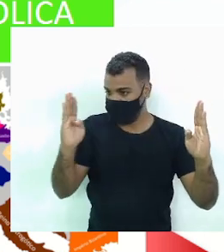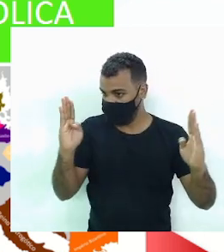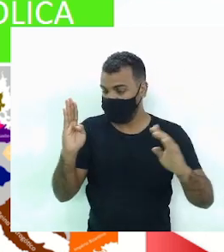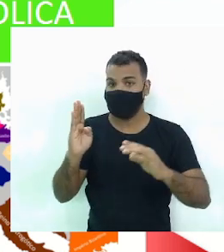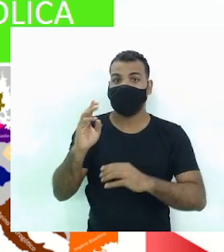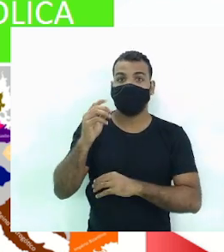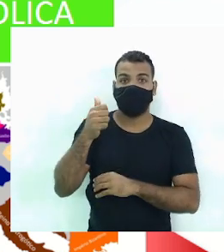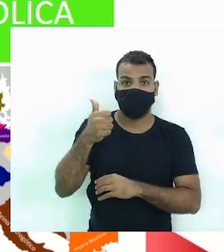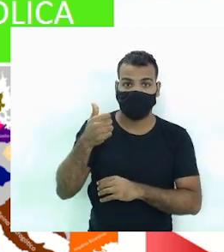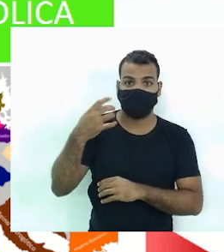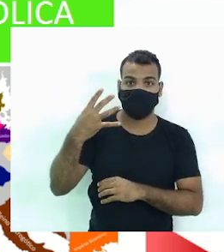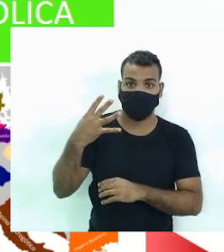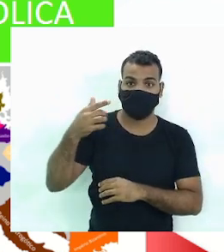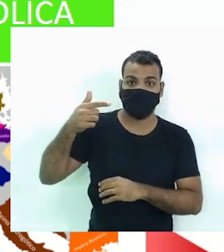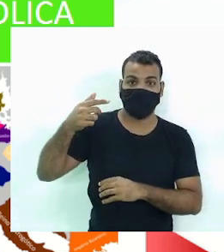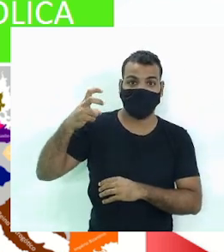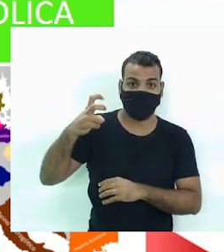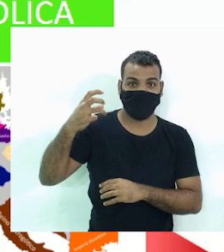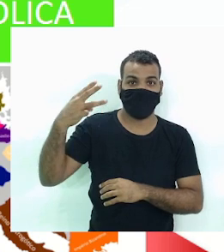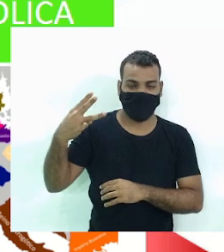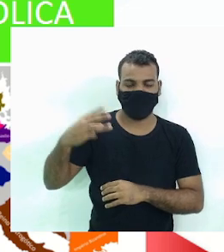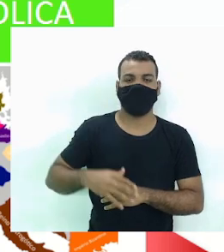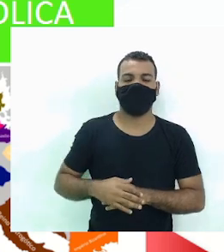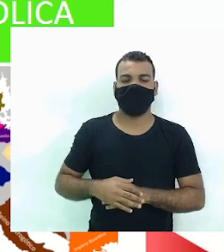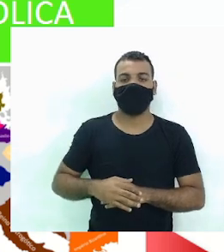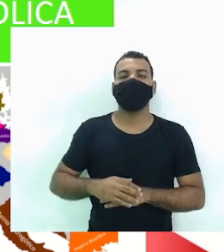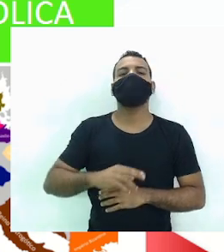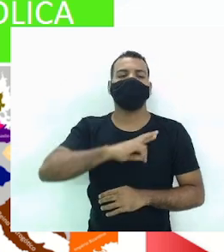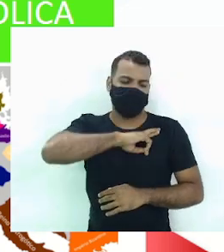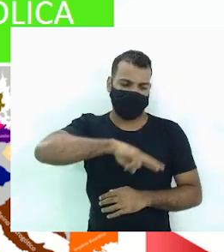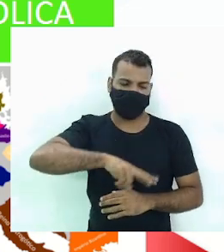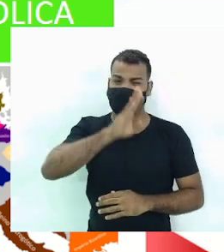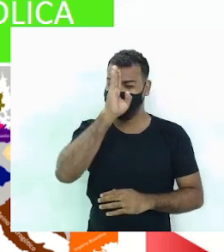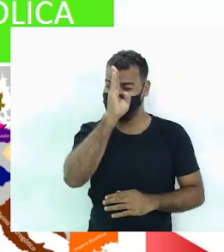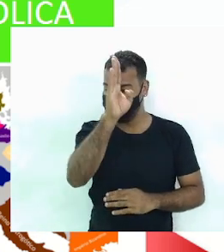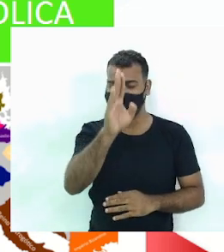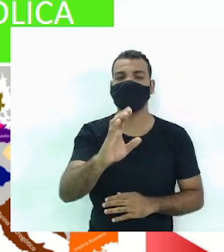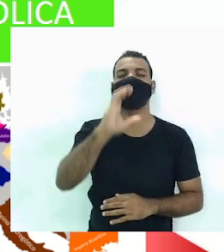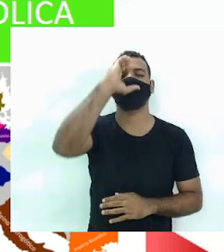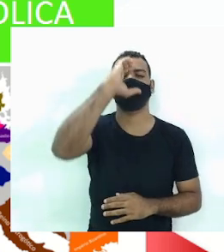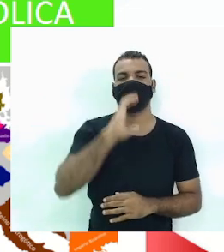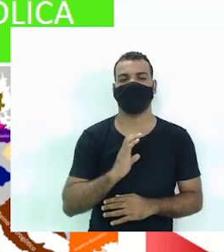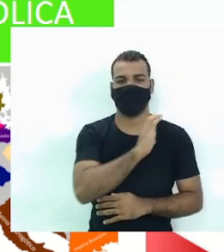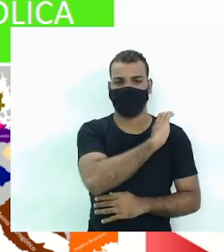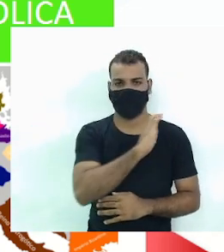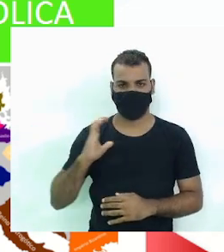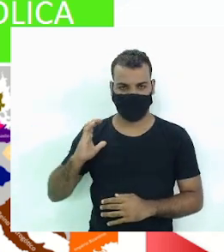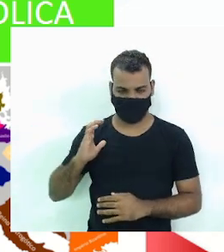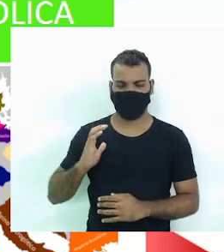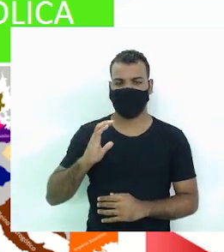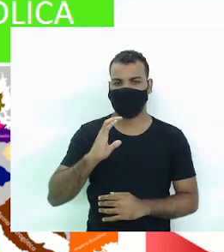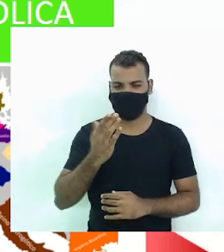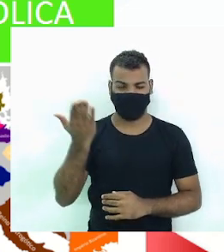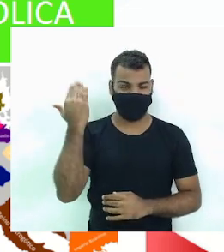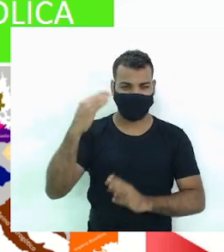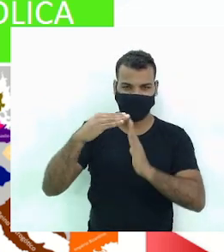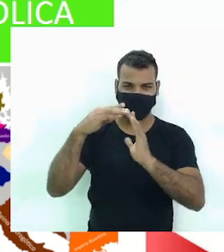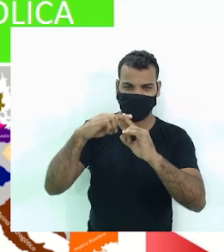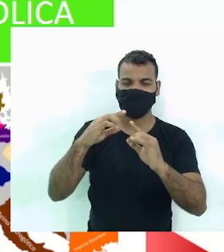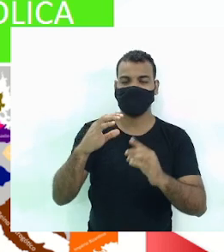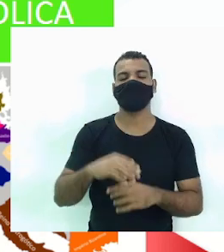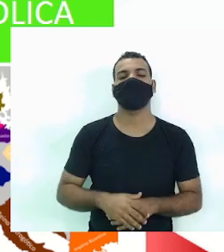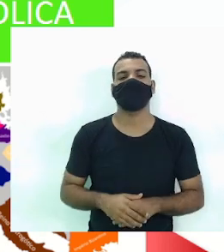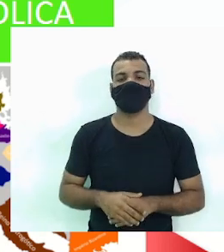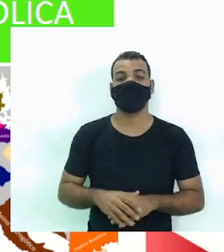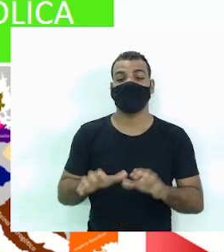1453. Vai ter como sua principal religião a Igreja Católica do Cristianismo. E, sem dúvida, os